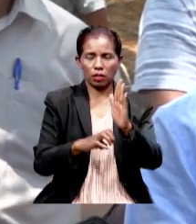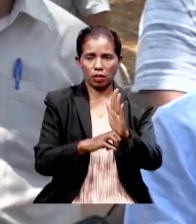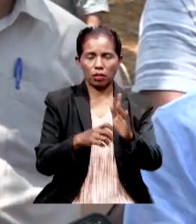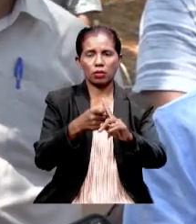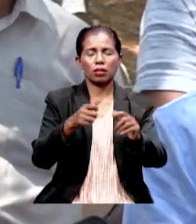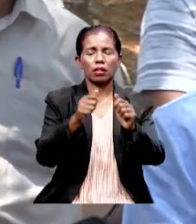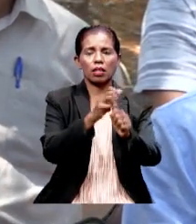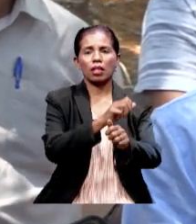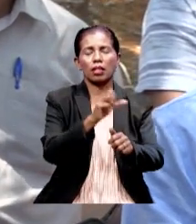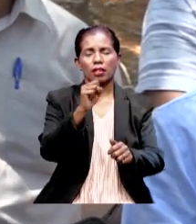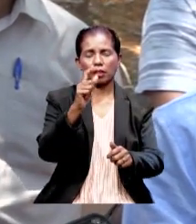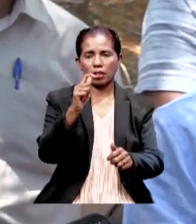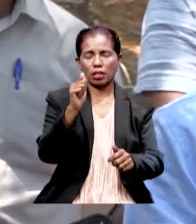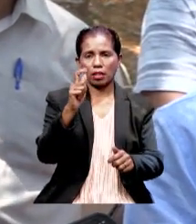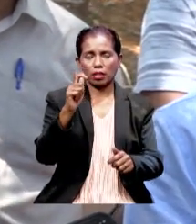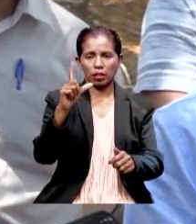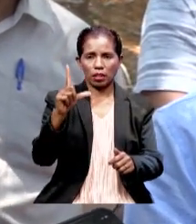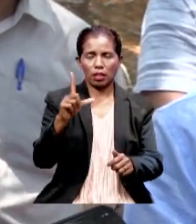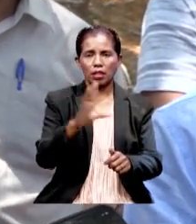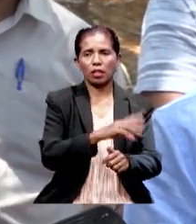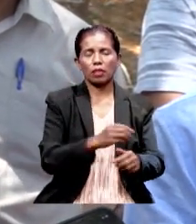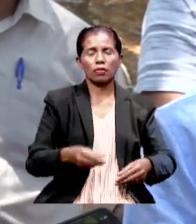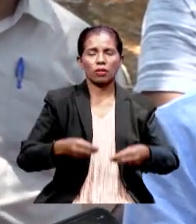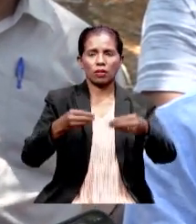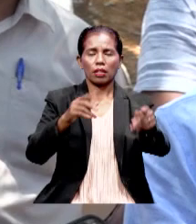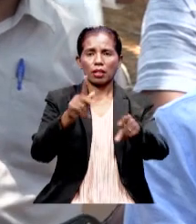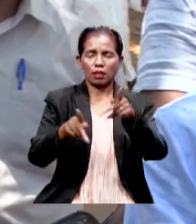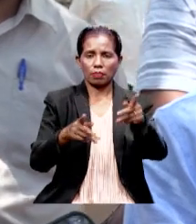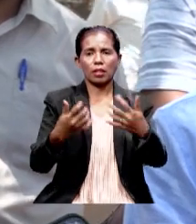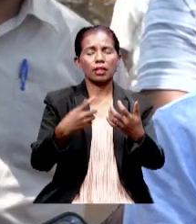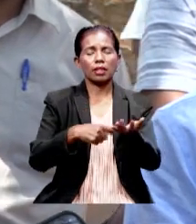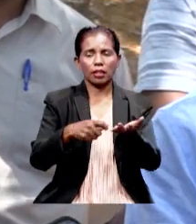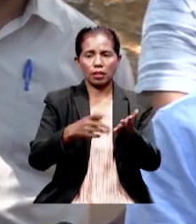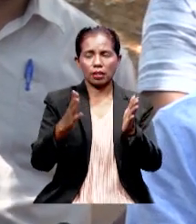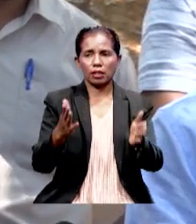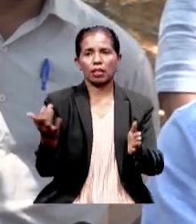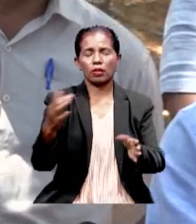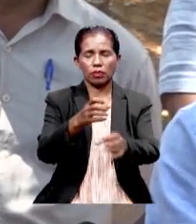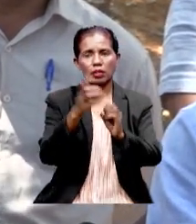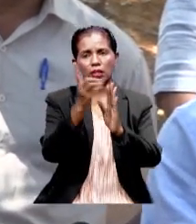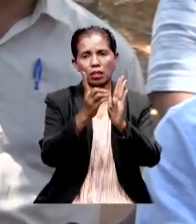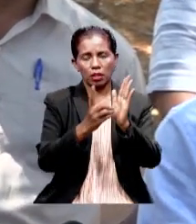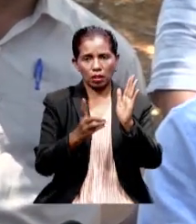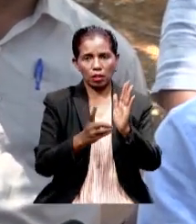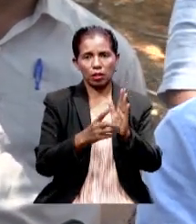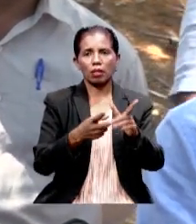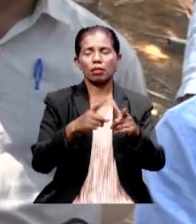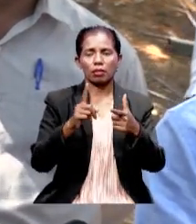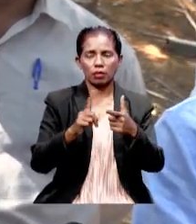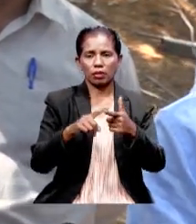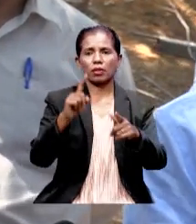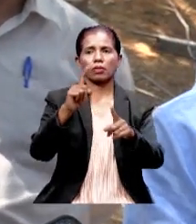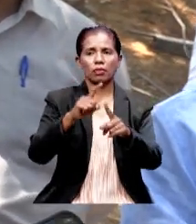administração estatal, oriente ela técnico sira. Mas há até na levantamento, para depois de ia